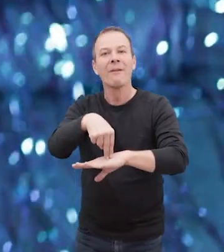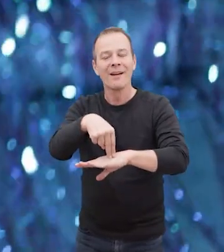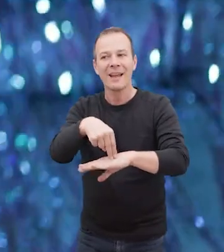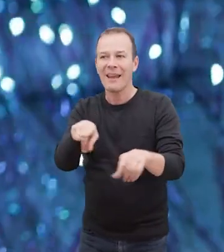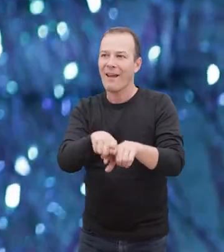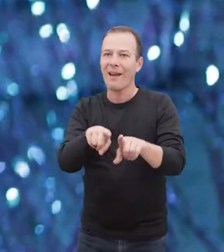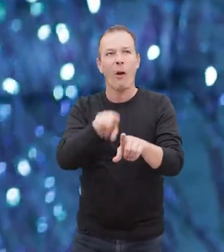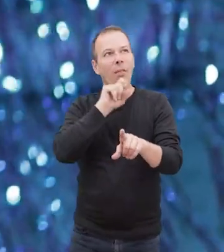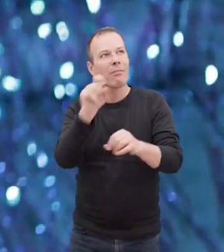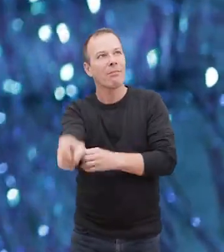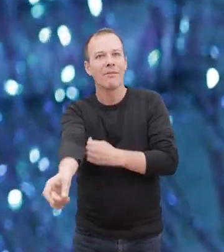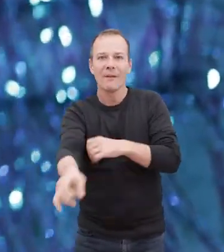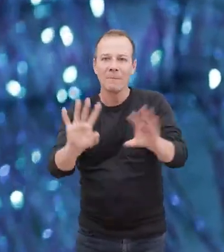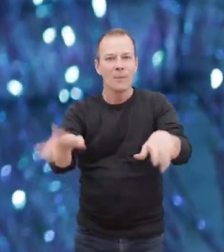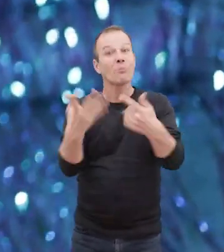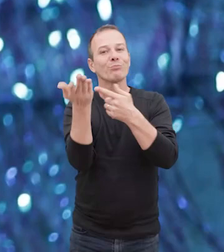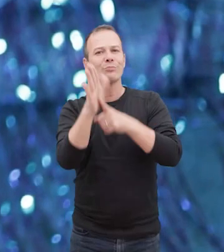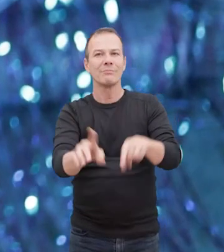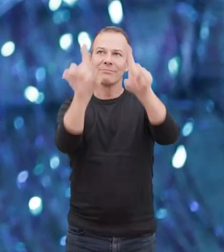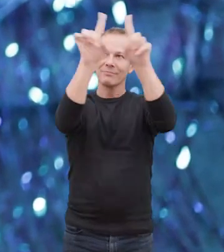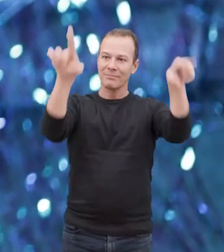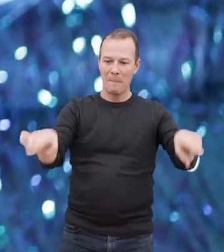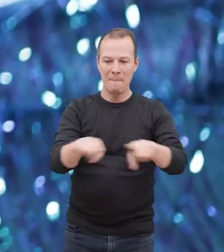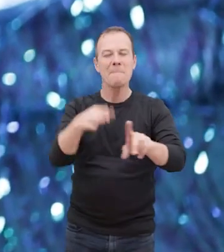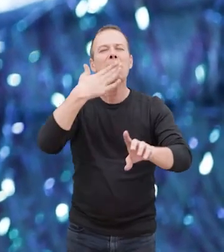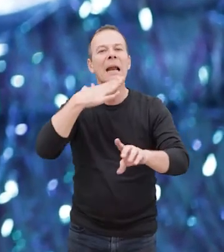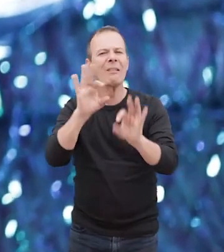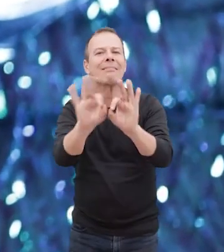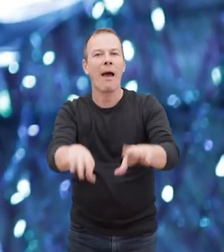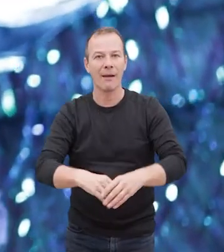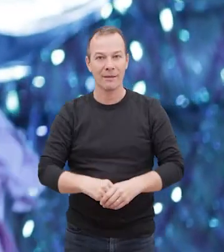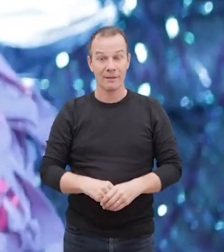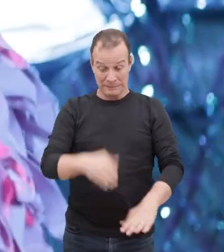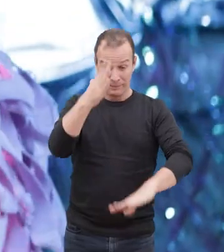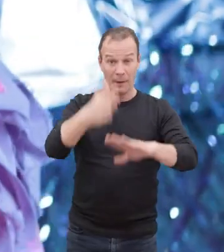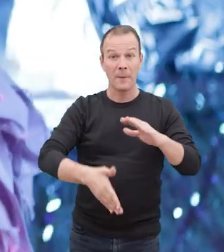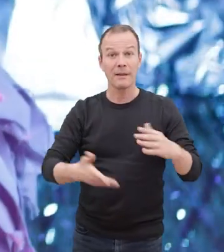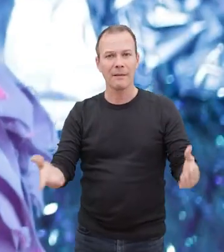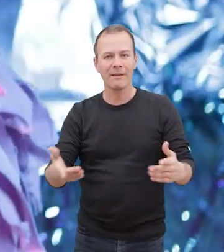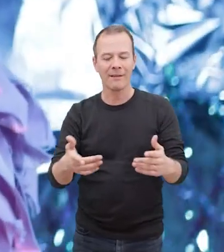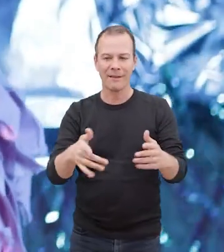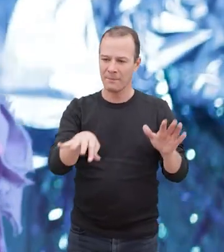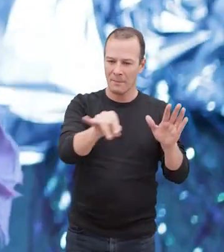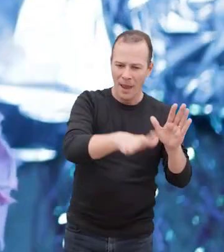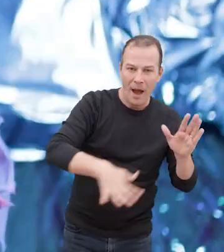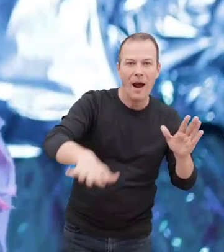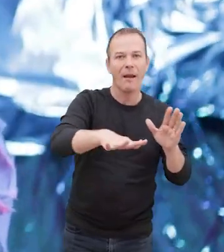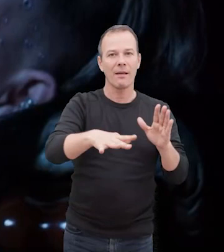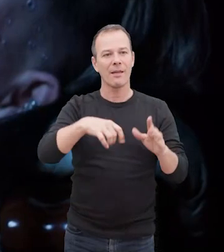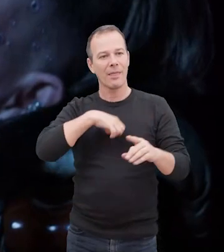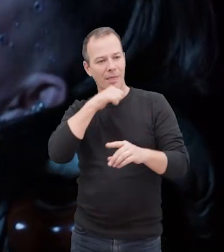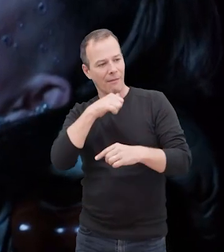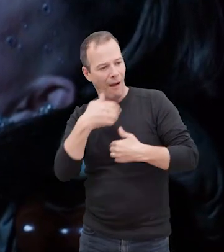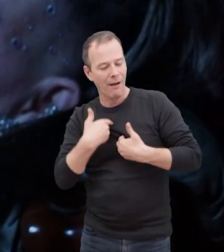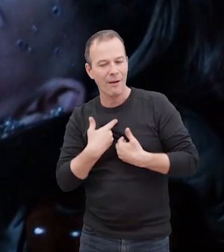como tela. Imagina uma tela em branco. De repente, era um espaço onde